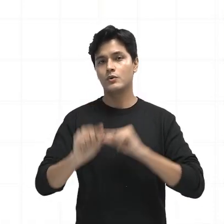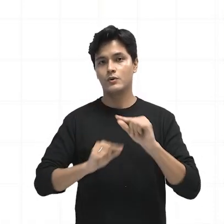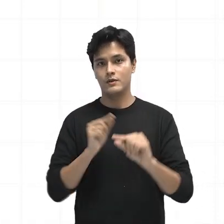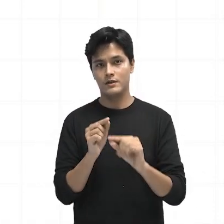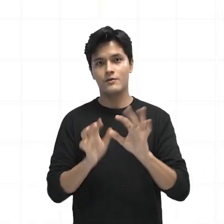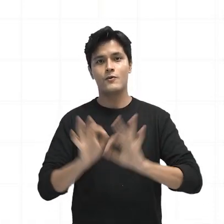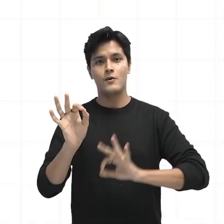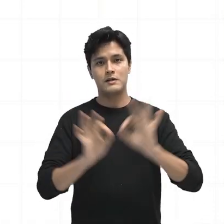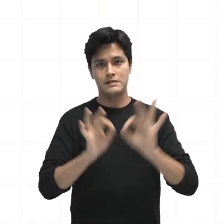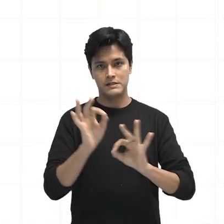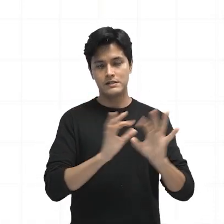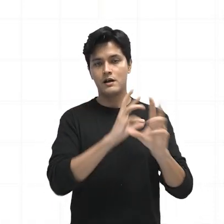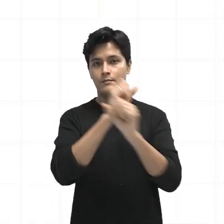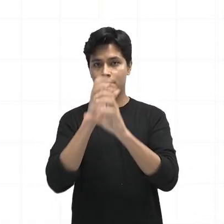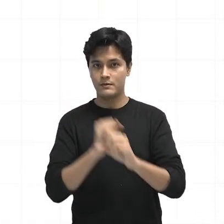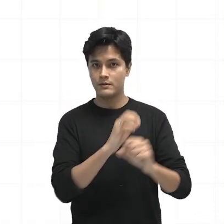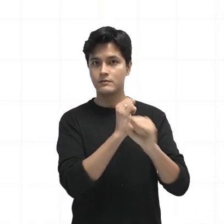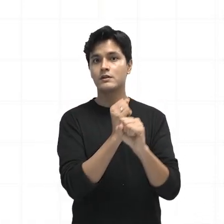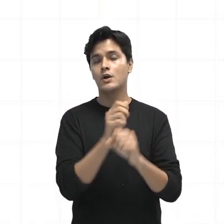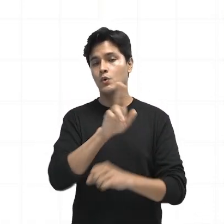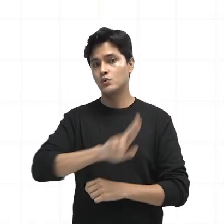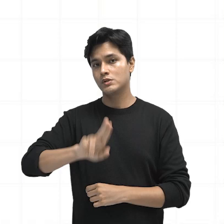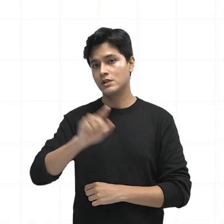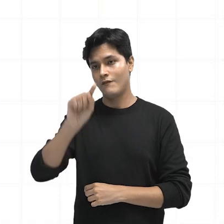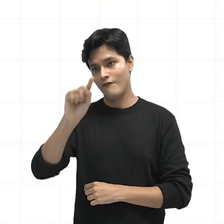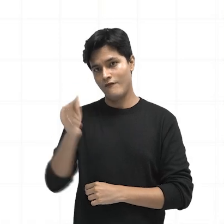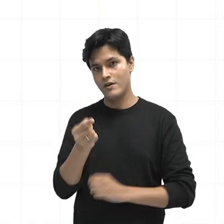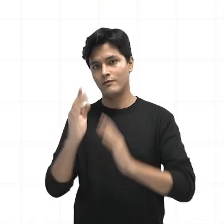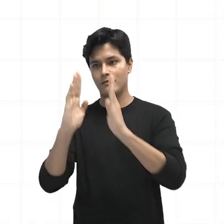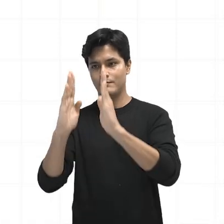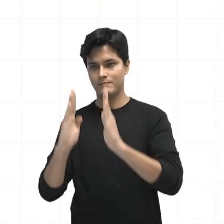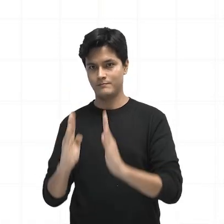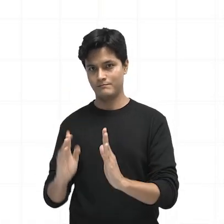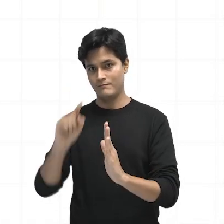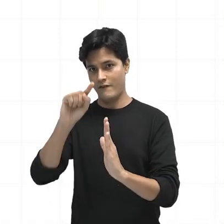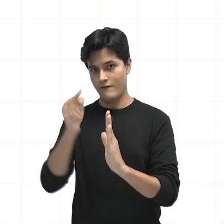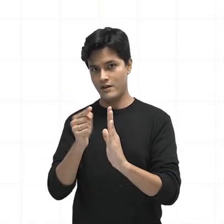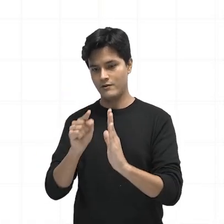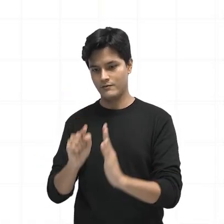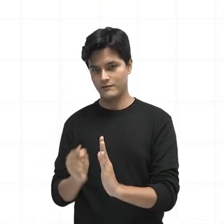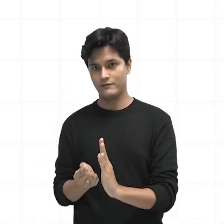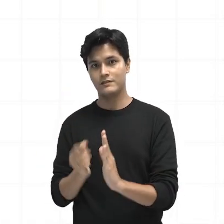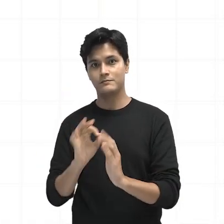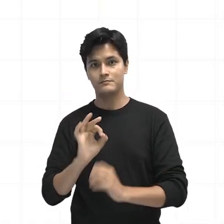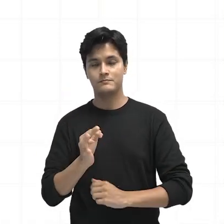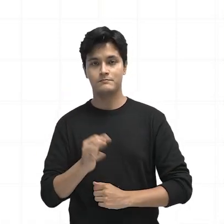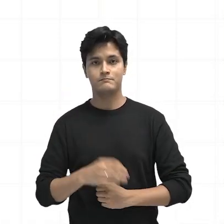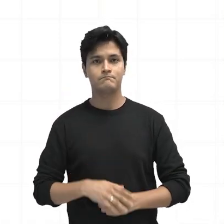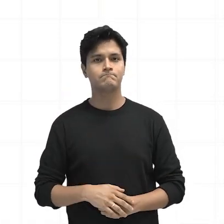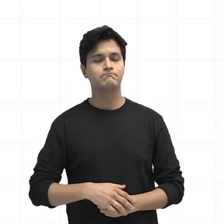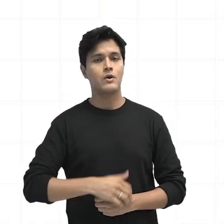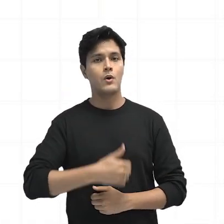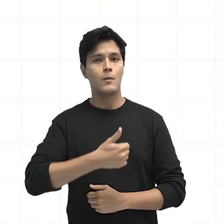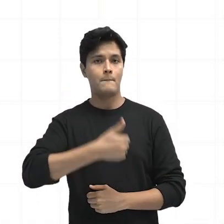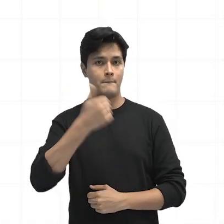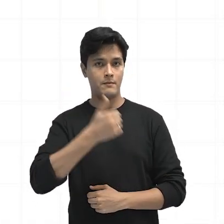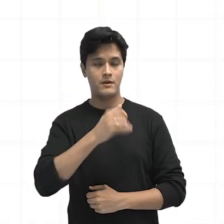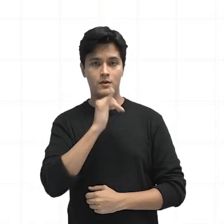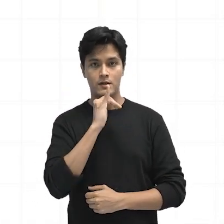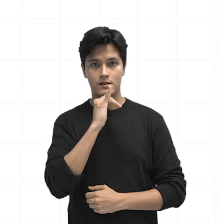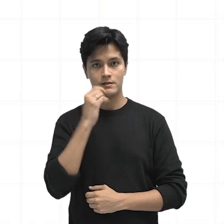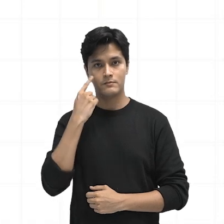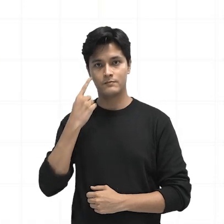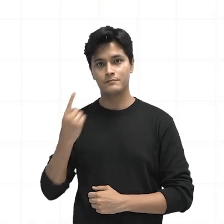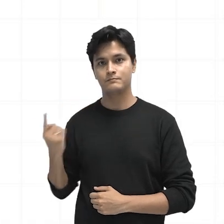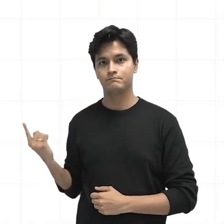operação colocando vírgula debaixo de vírgula. Então, verifiquem que, no nosso primeiro exemplo aqui, eu